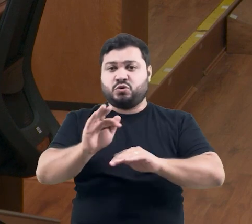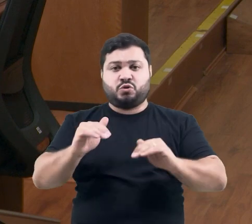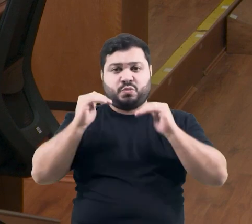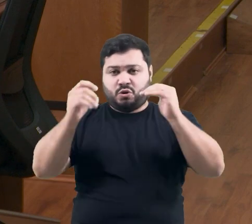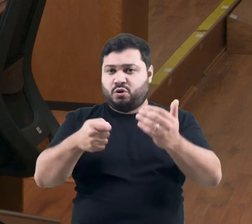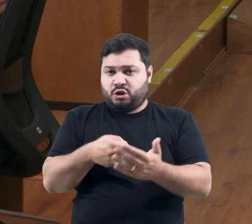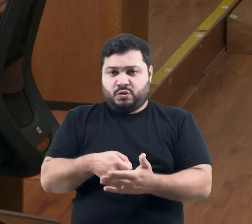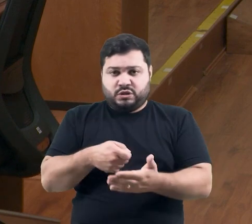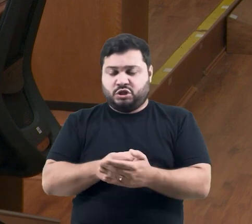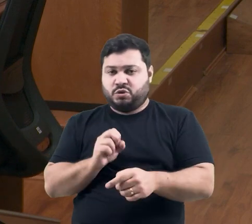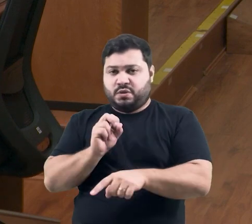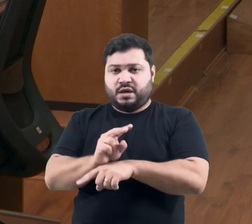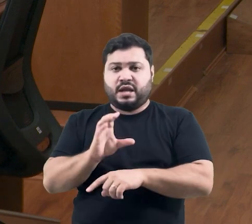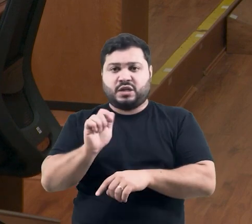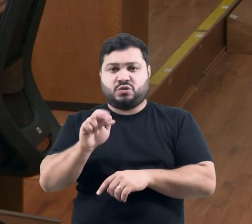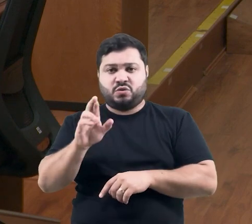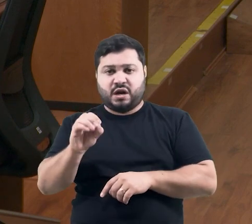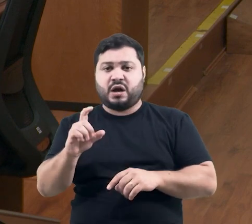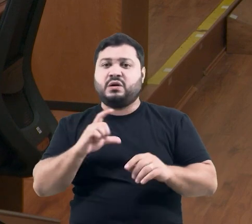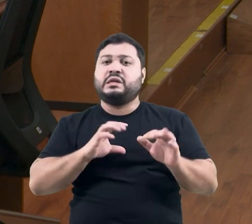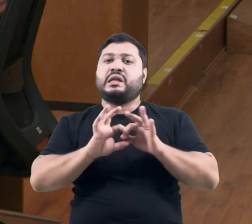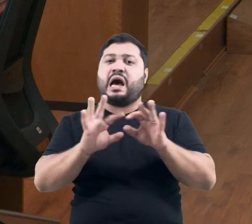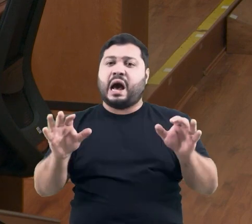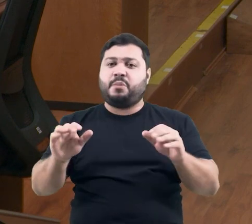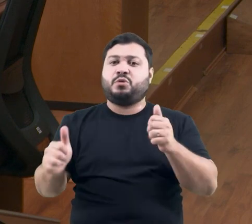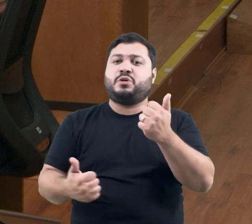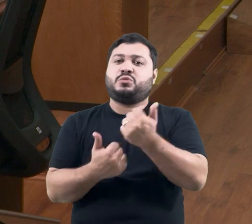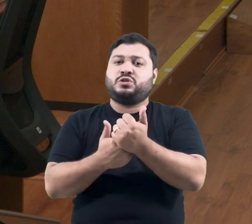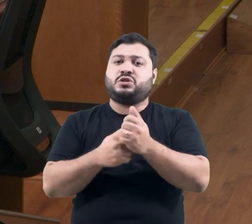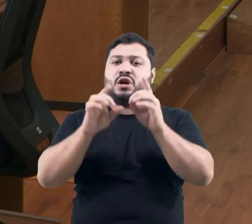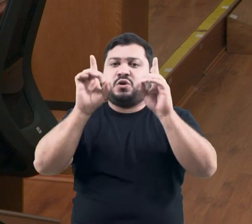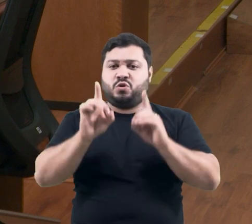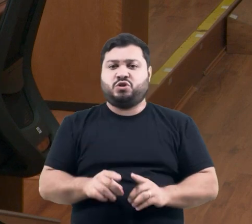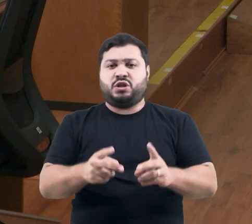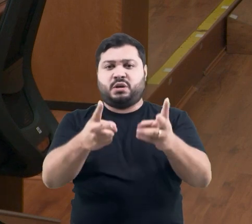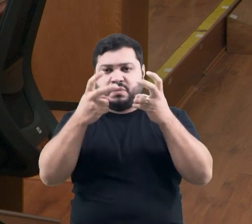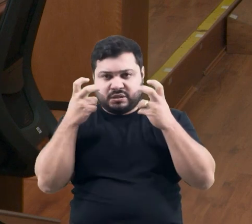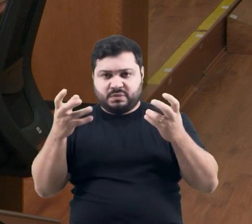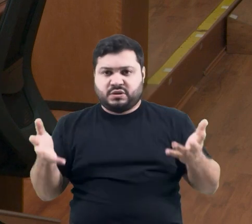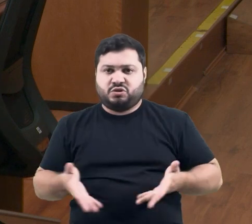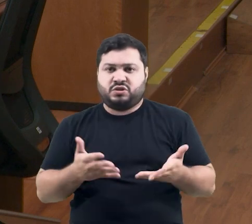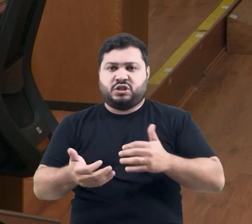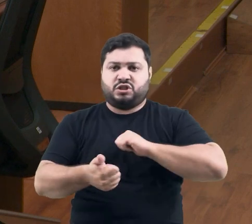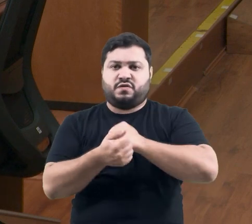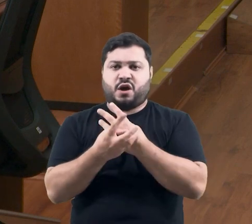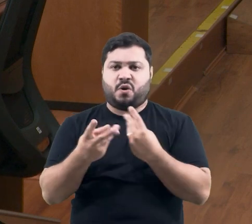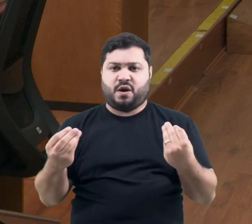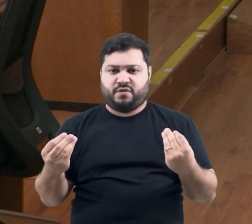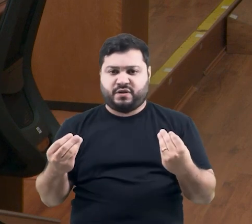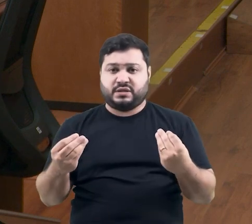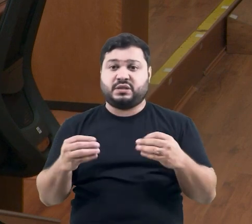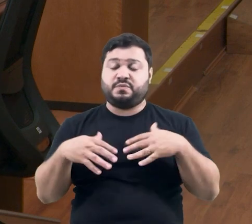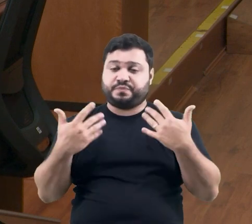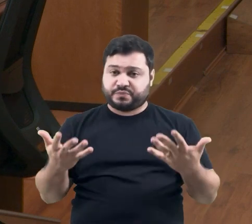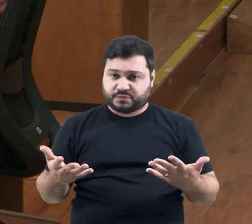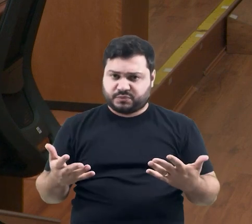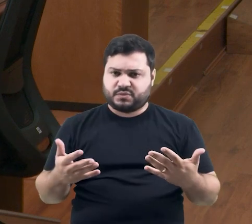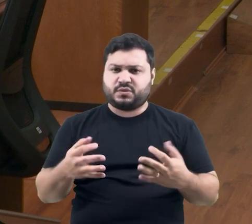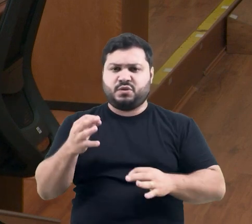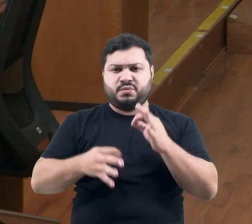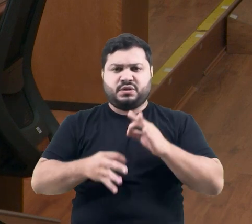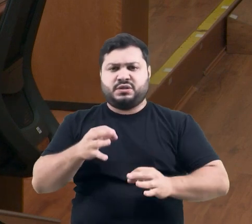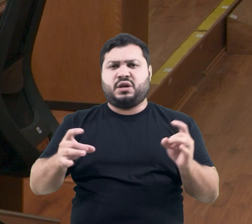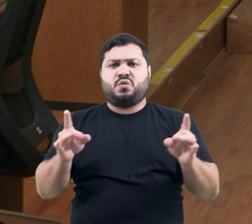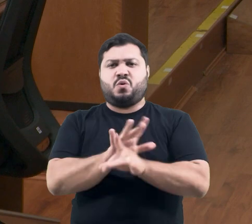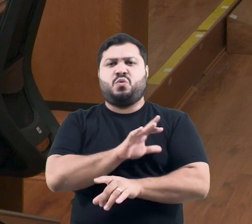de curso superior não exigido para ingresso no cargo está apto para subsidiar o direito à percepção do incentivo à qualificação.